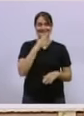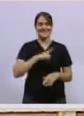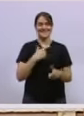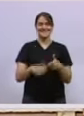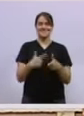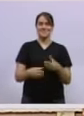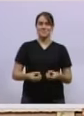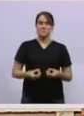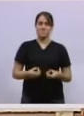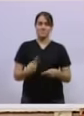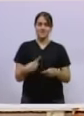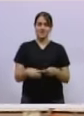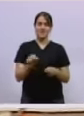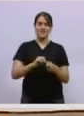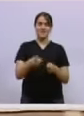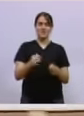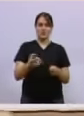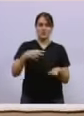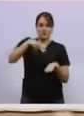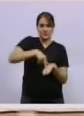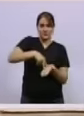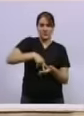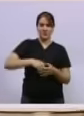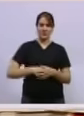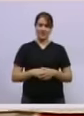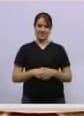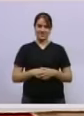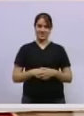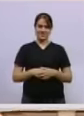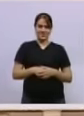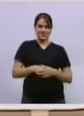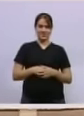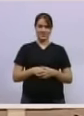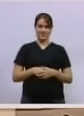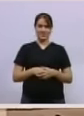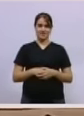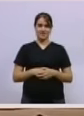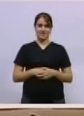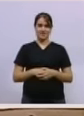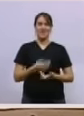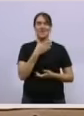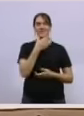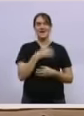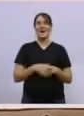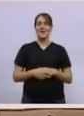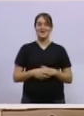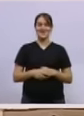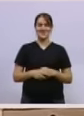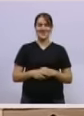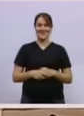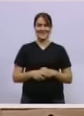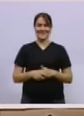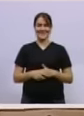Medicina já falou, verdade. Um homem, para urinar em pé, você não tem noção do esforço que a próstata dele tem que fazer para a urina chegar, não. Seria